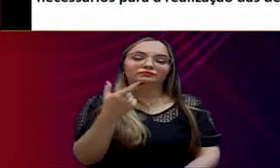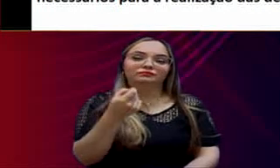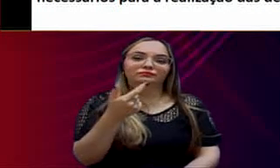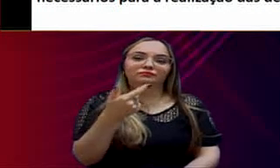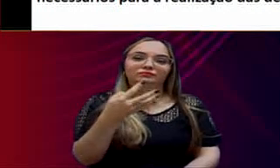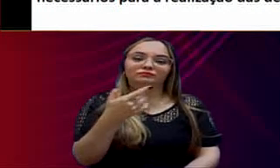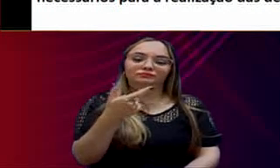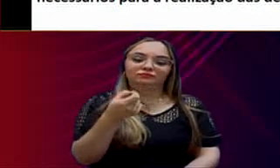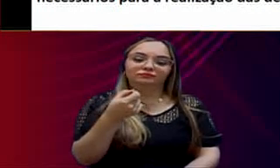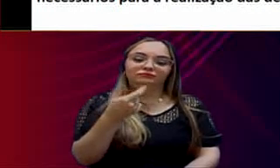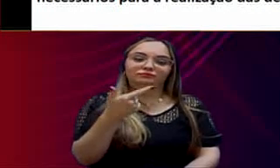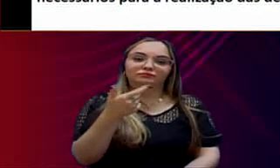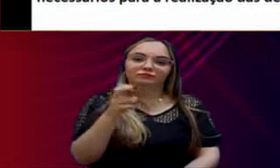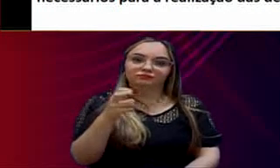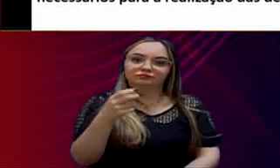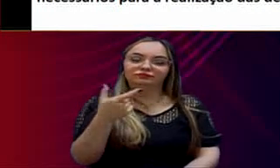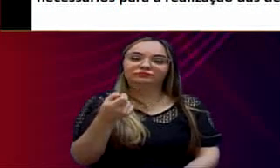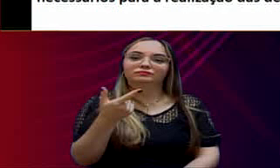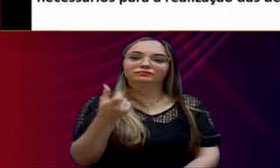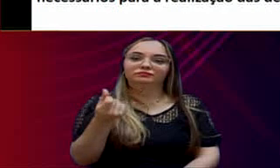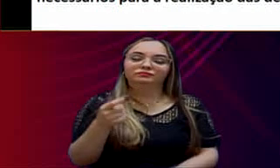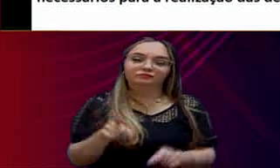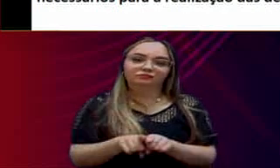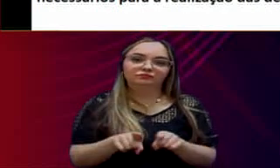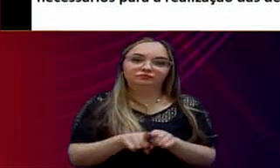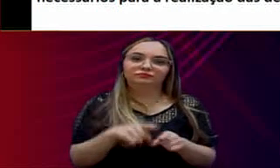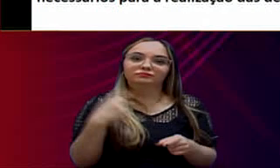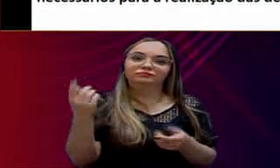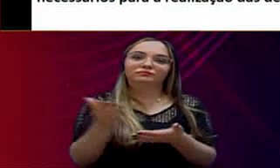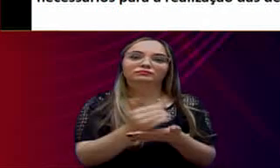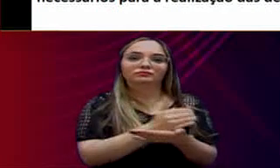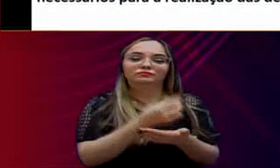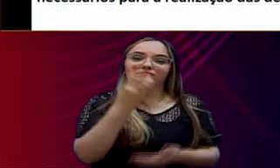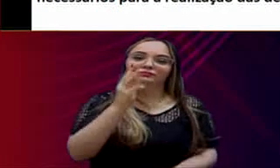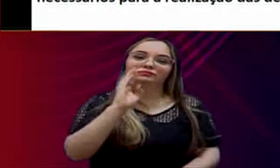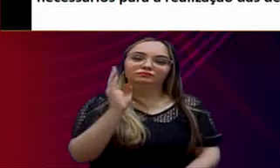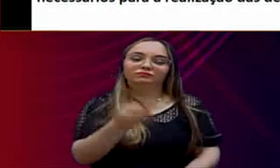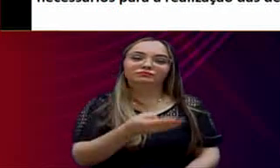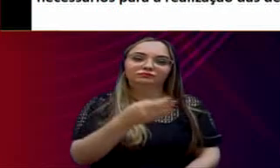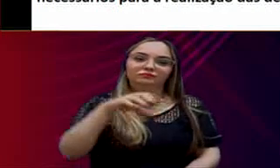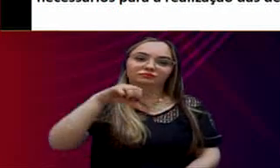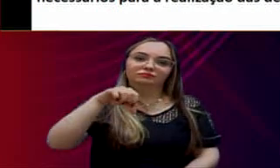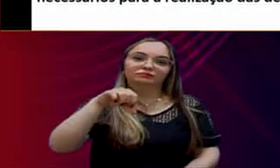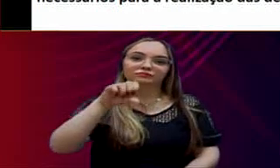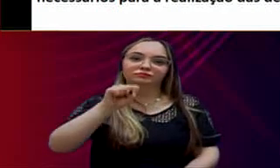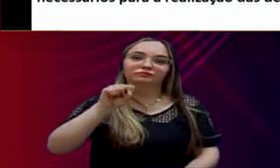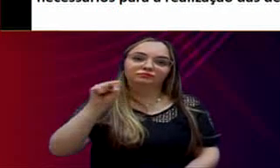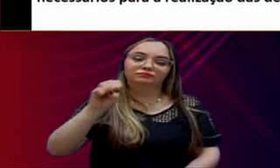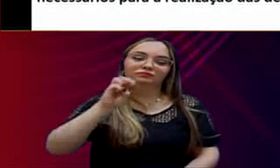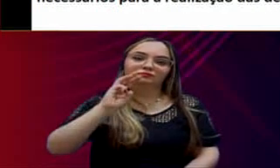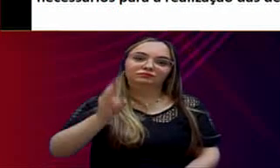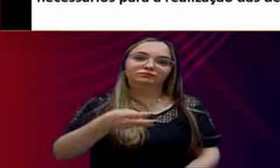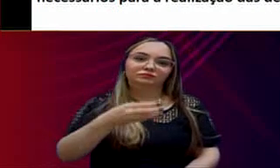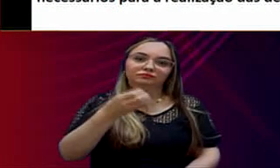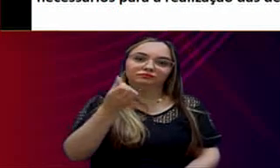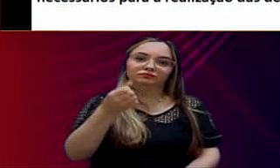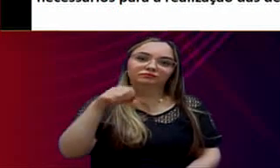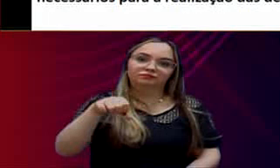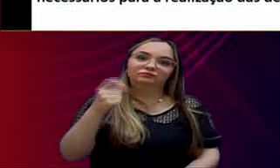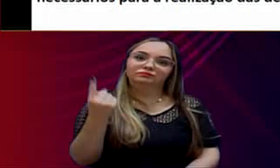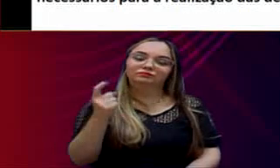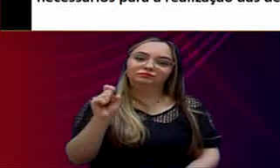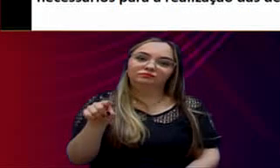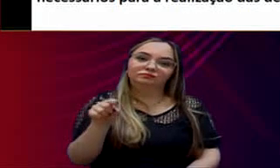2024-25 e 26 então nós temos aqui a receita total de 3 bilhões 988 milhões 691